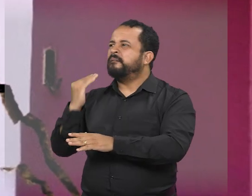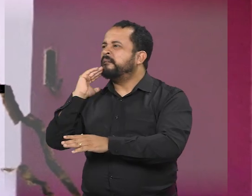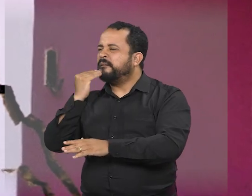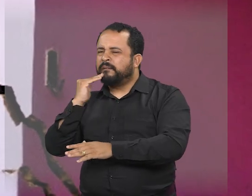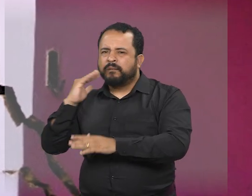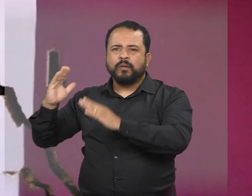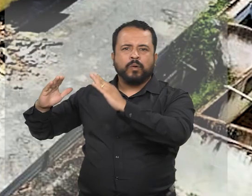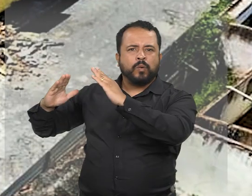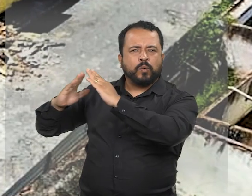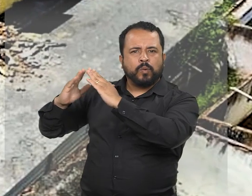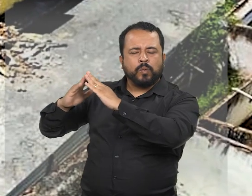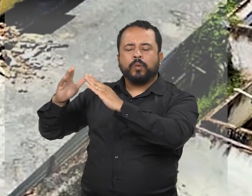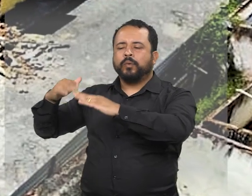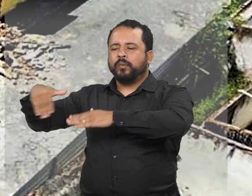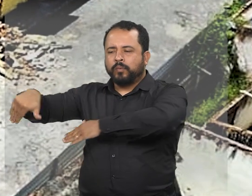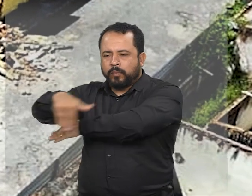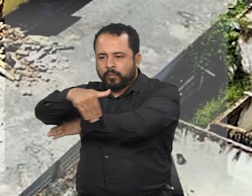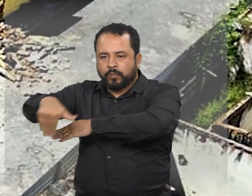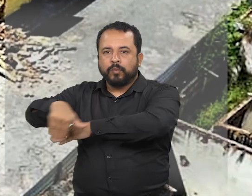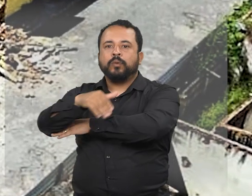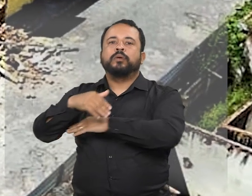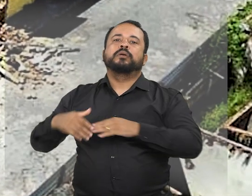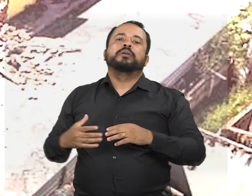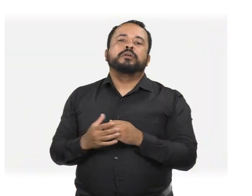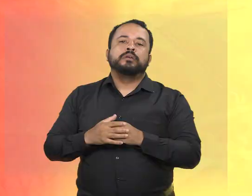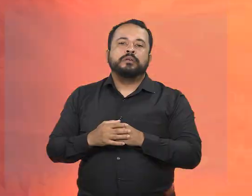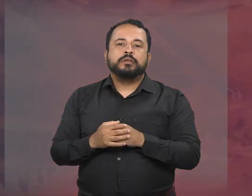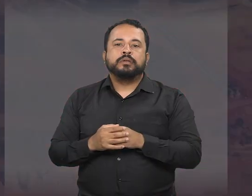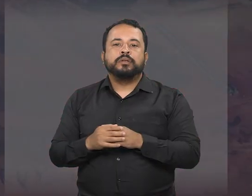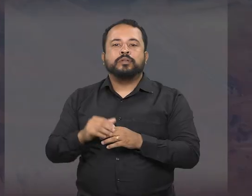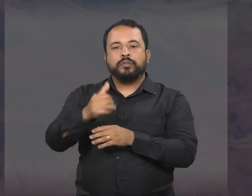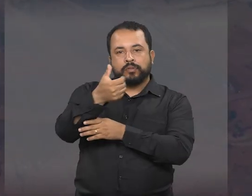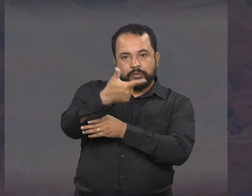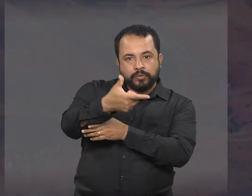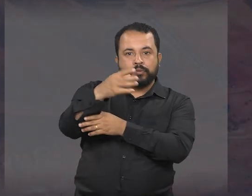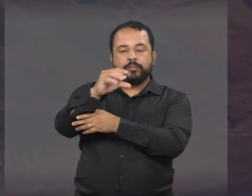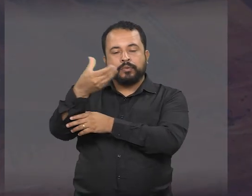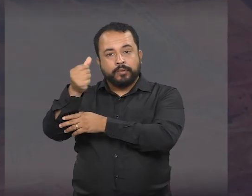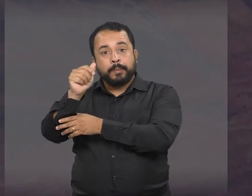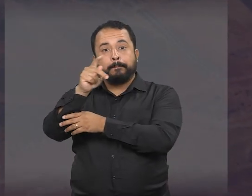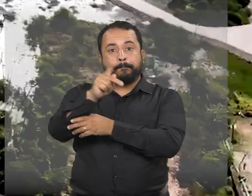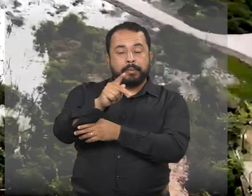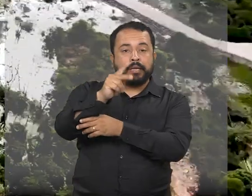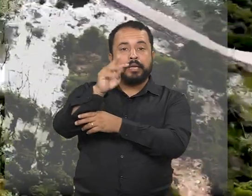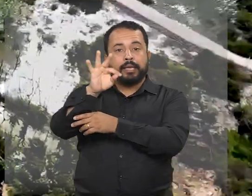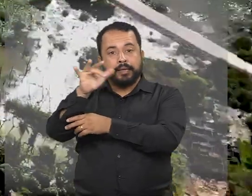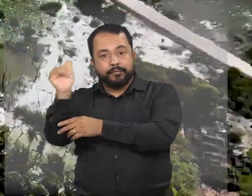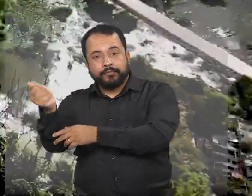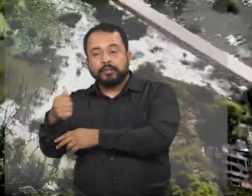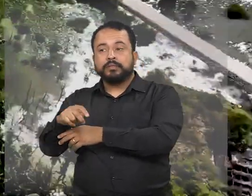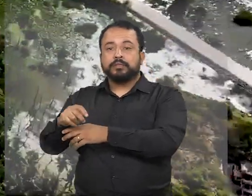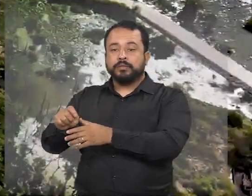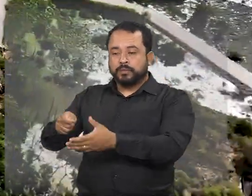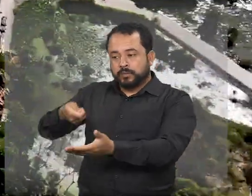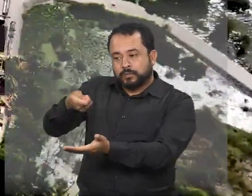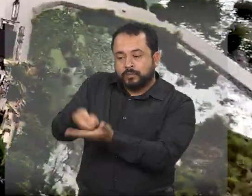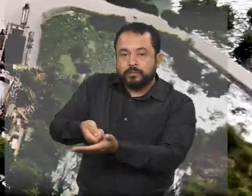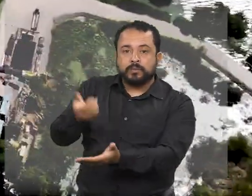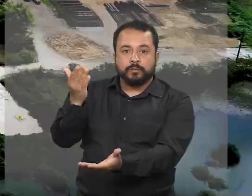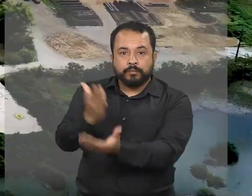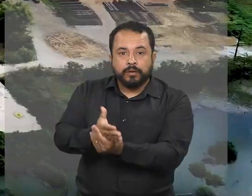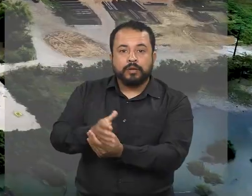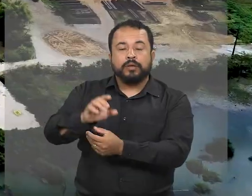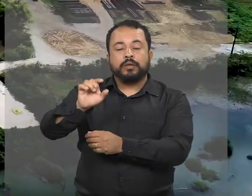rachaduras em imóveis e ruas do bairro Pinheiro. Em 2019, o MPF ajuiza uma ação civil pública